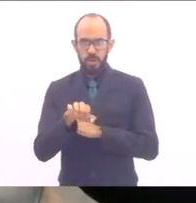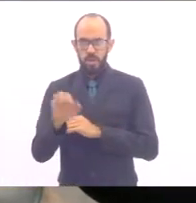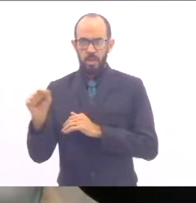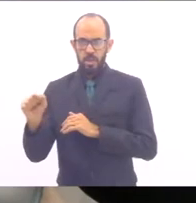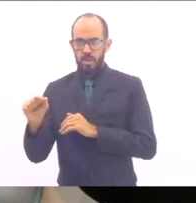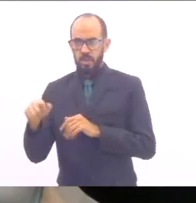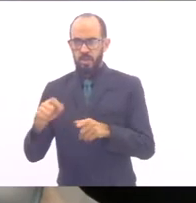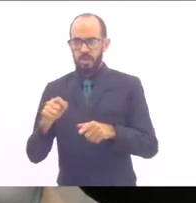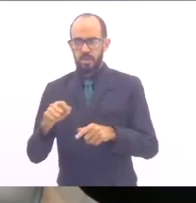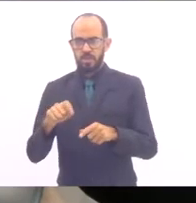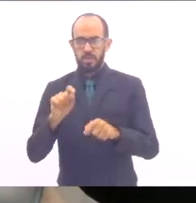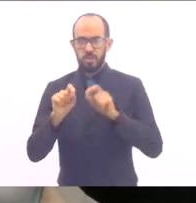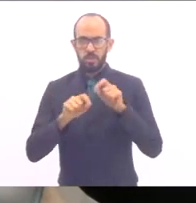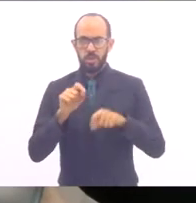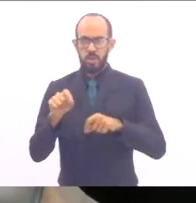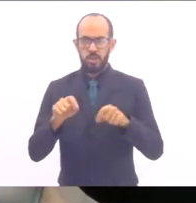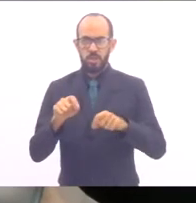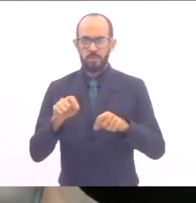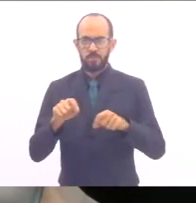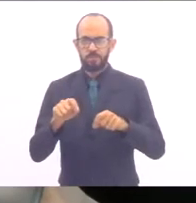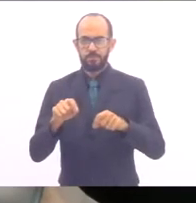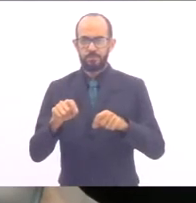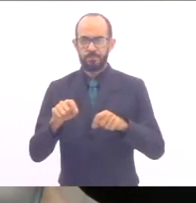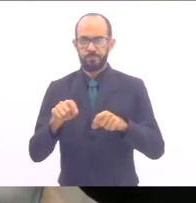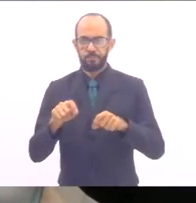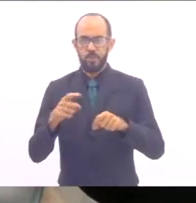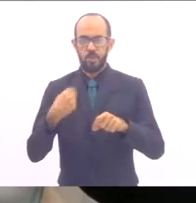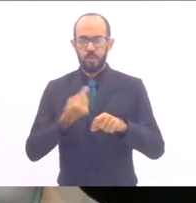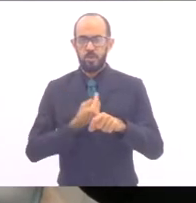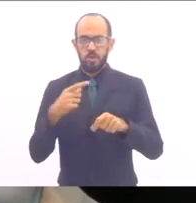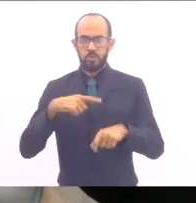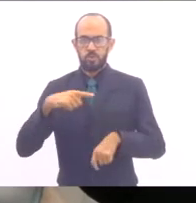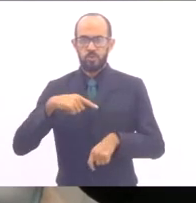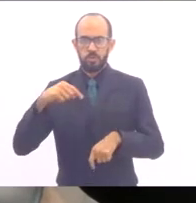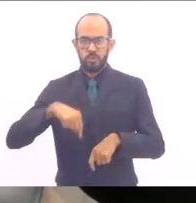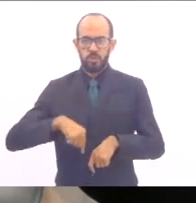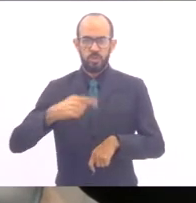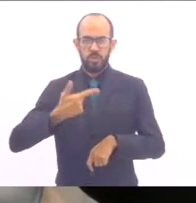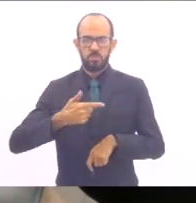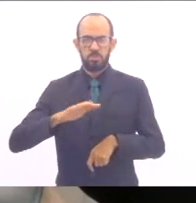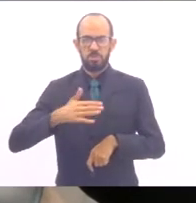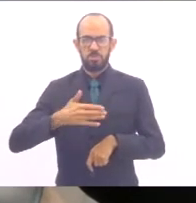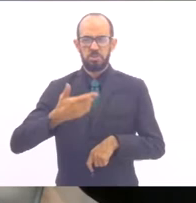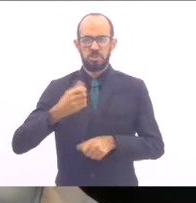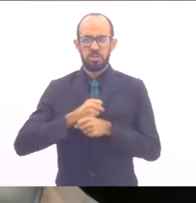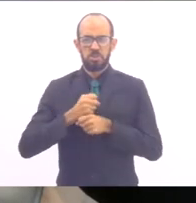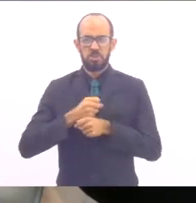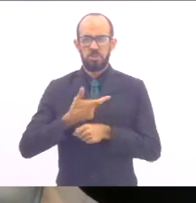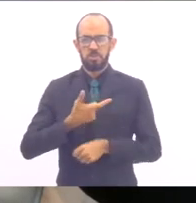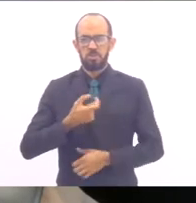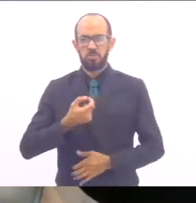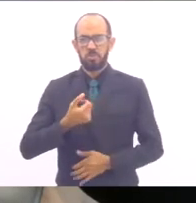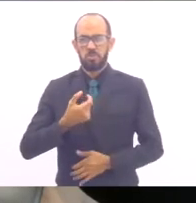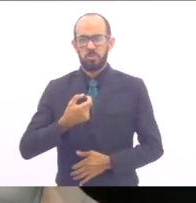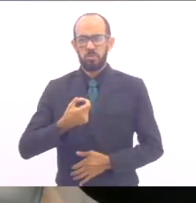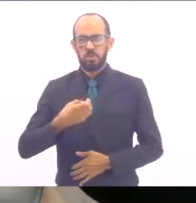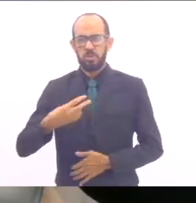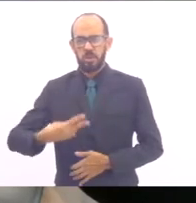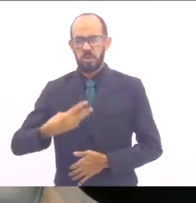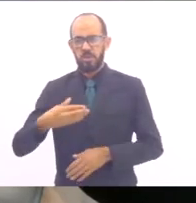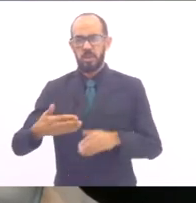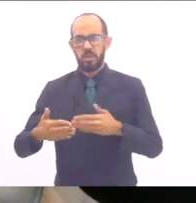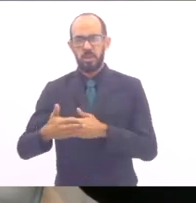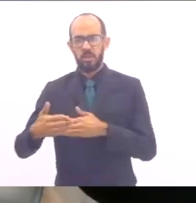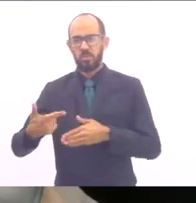diretamente voltado para essa questão, que a gente teve aqui entre os anos de 2013 e 2015 o programa pró-catador